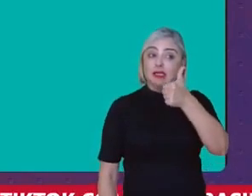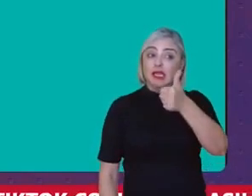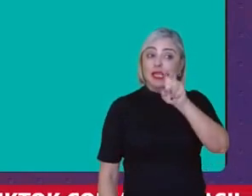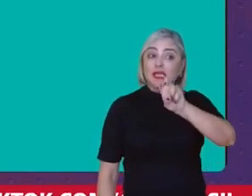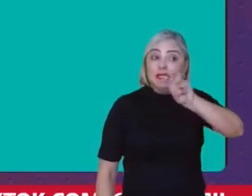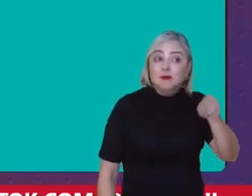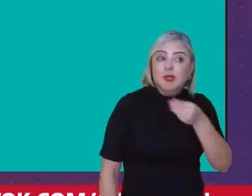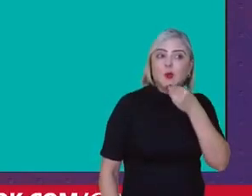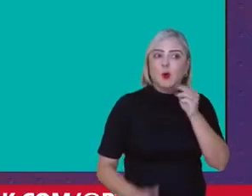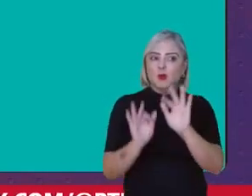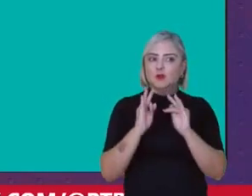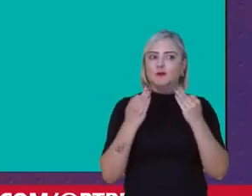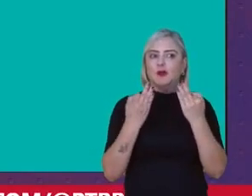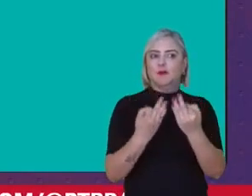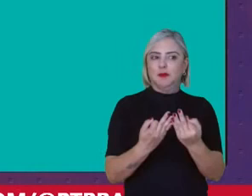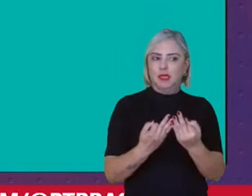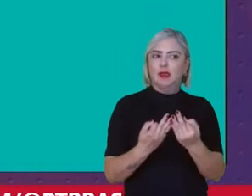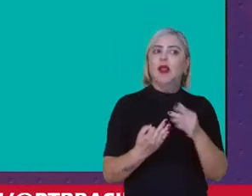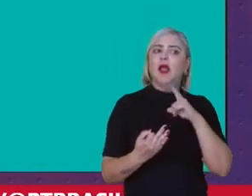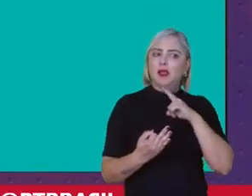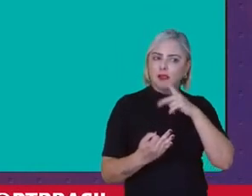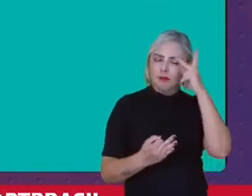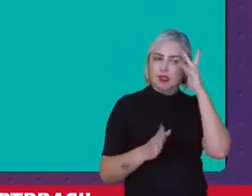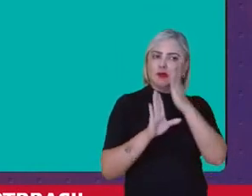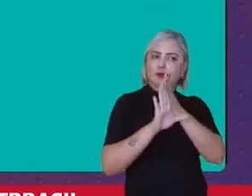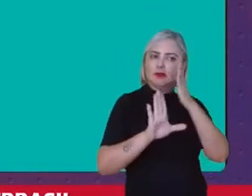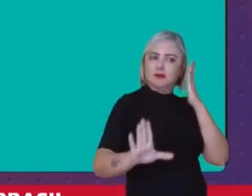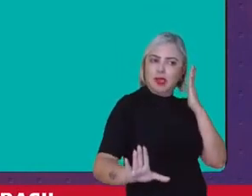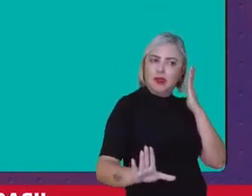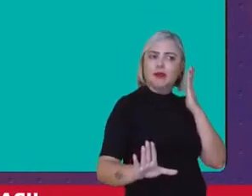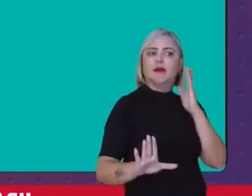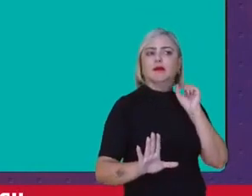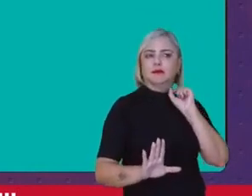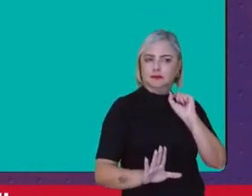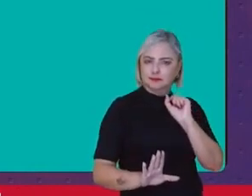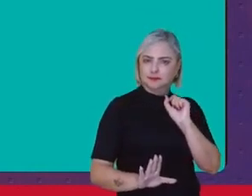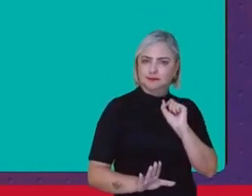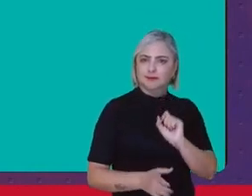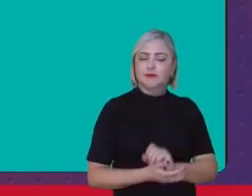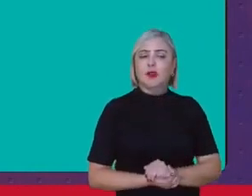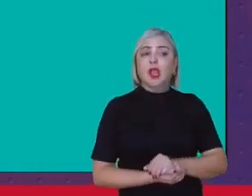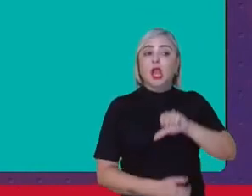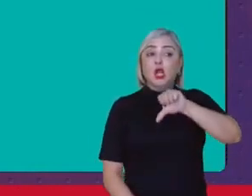chegar muito mais, tá, gente? Tem gente na fila esperando, vamos falar disso no próximo programa.